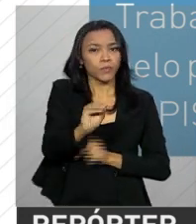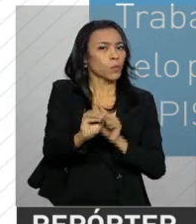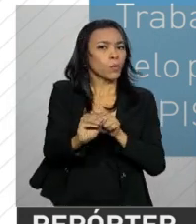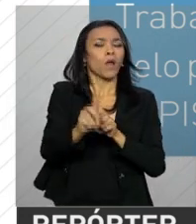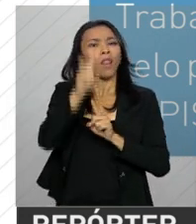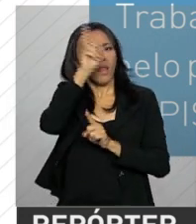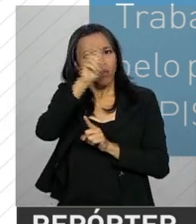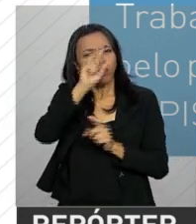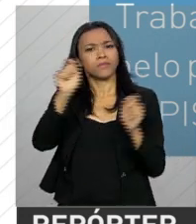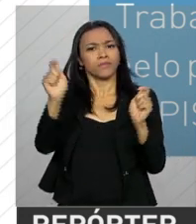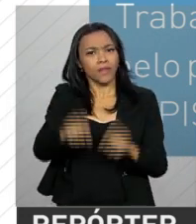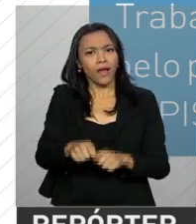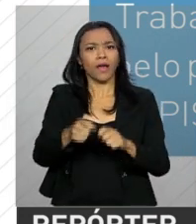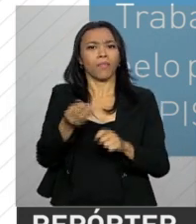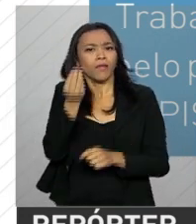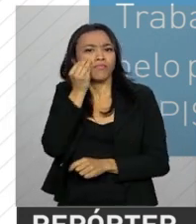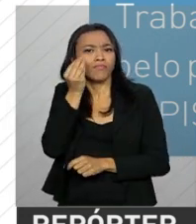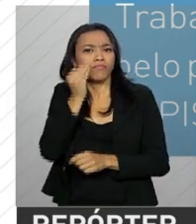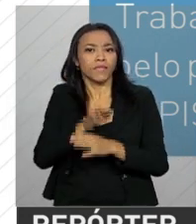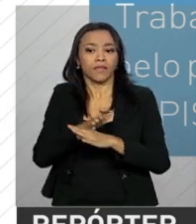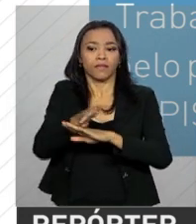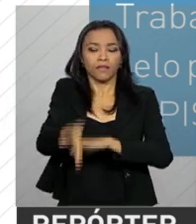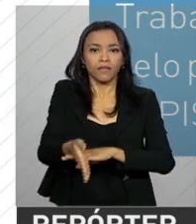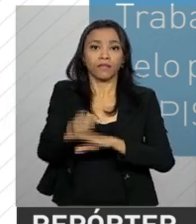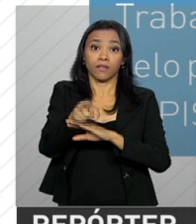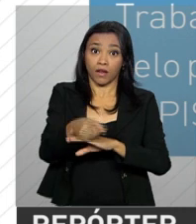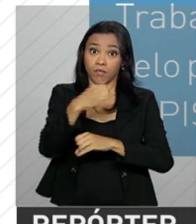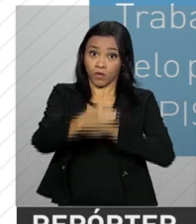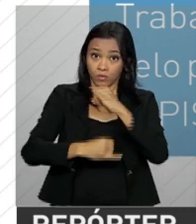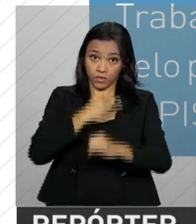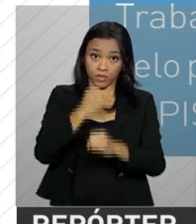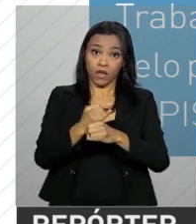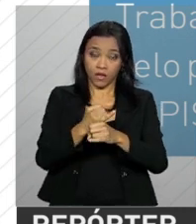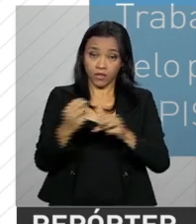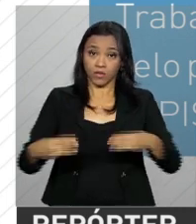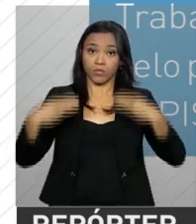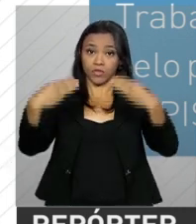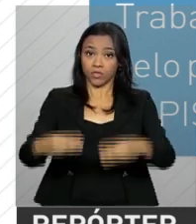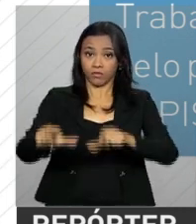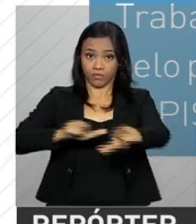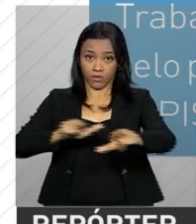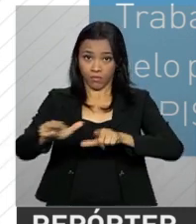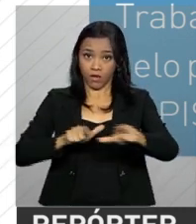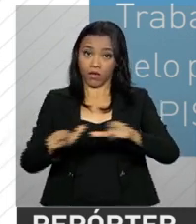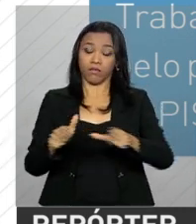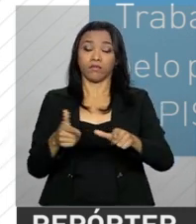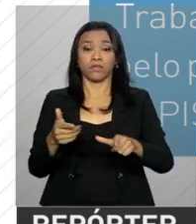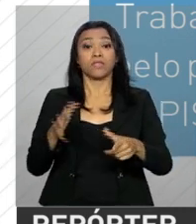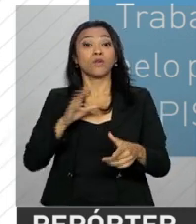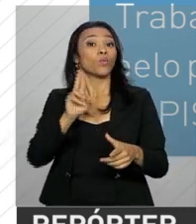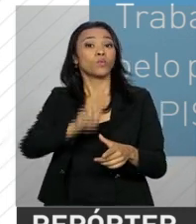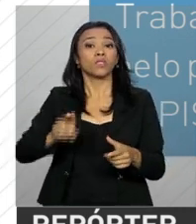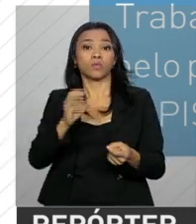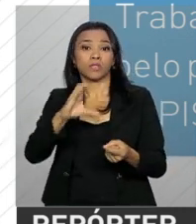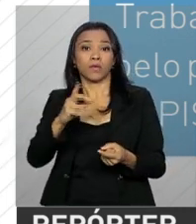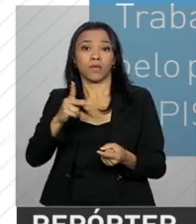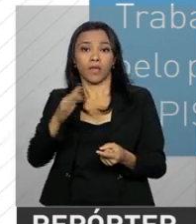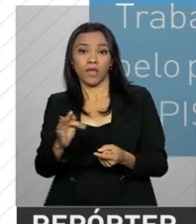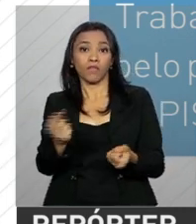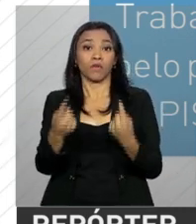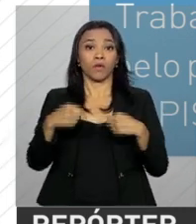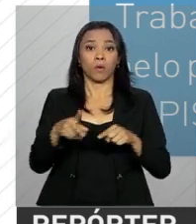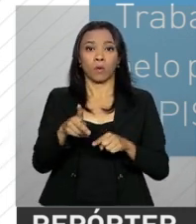possível consultar se tem direito ao abono salarial pelo site do Ministério do Trabalho utilizando CPF ou